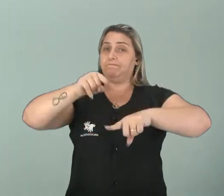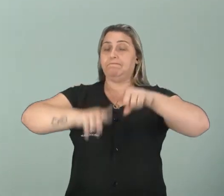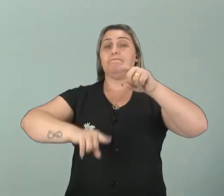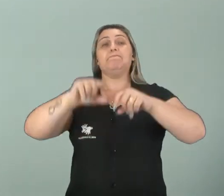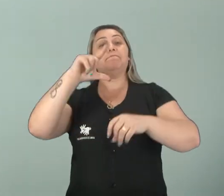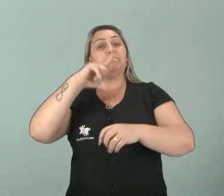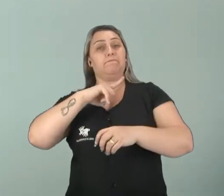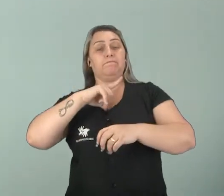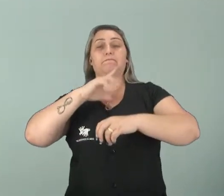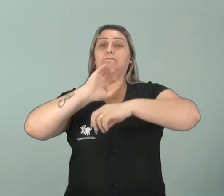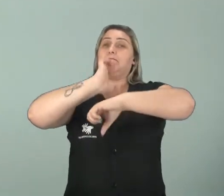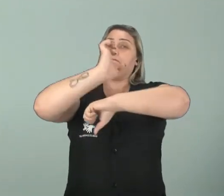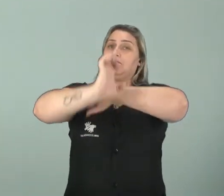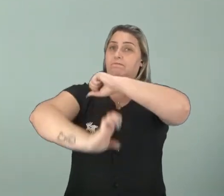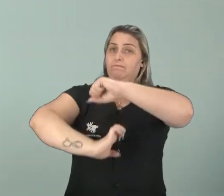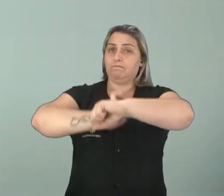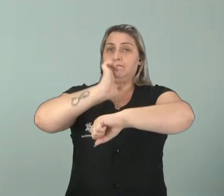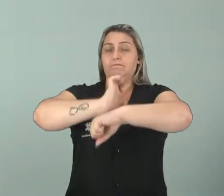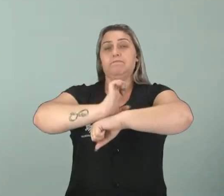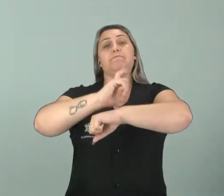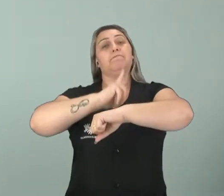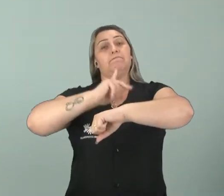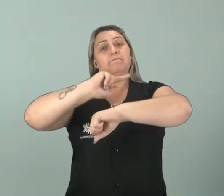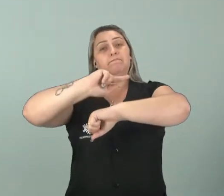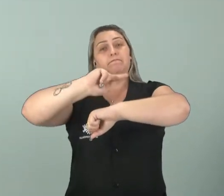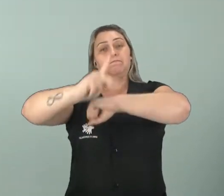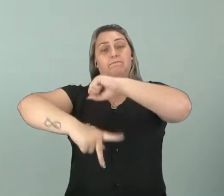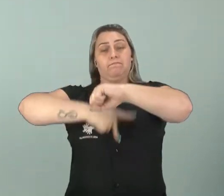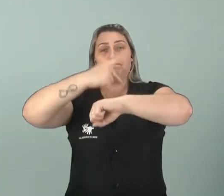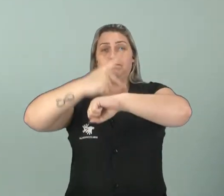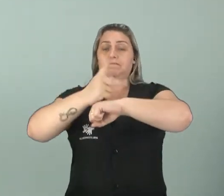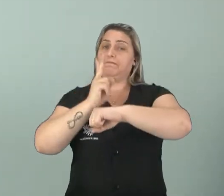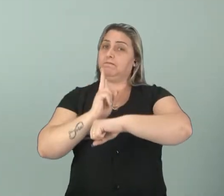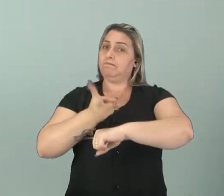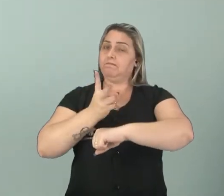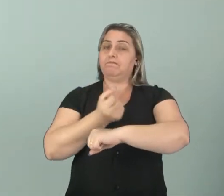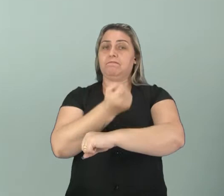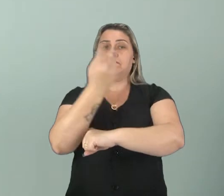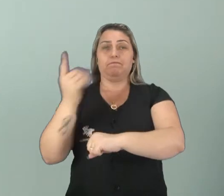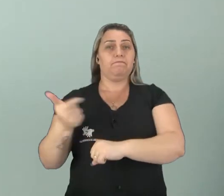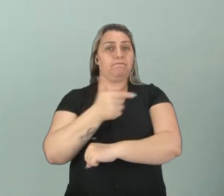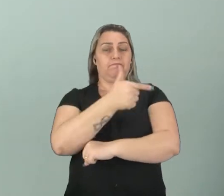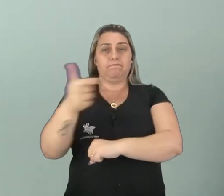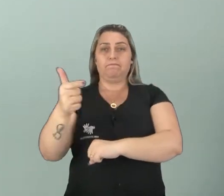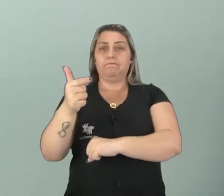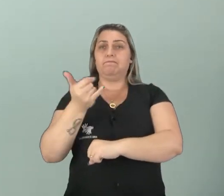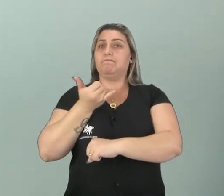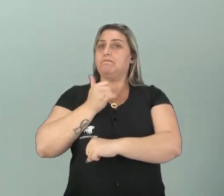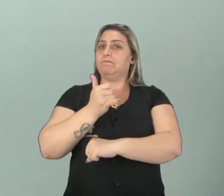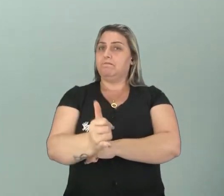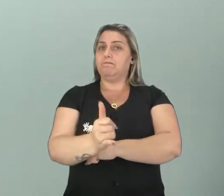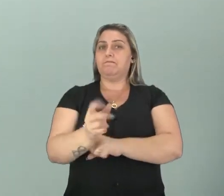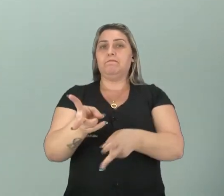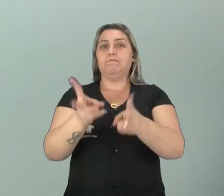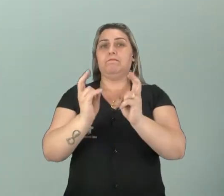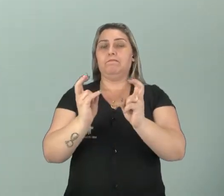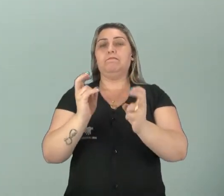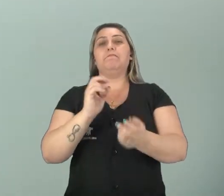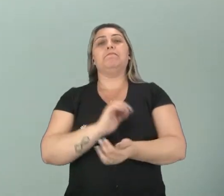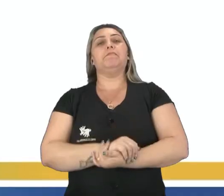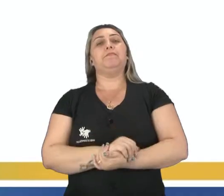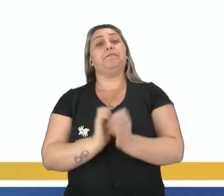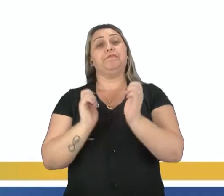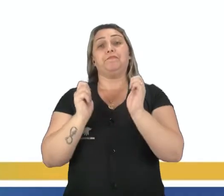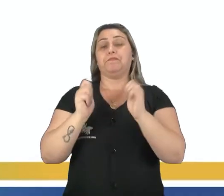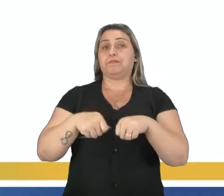tem elétrons, ele tem próton, mas estão na mesma quantidade, ou seja, eles não estão eletrizados ali, não é possível perceber.